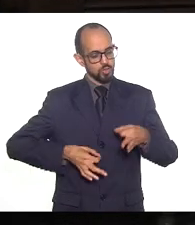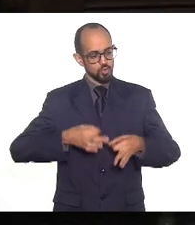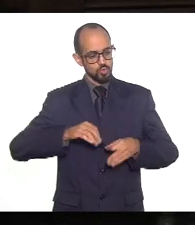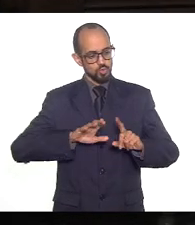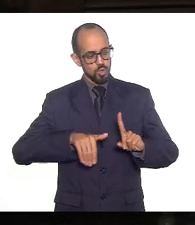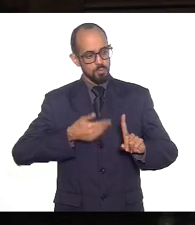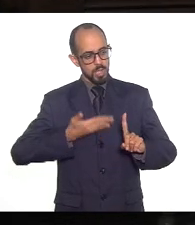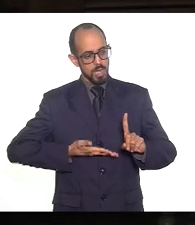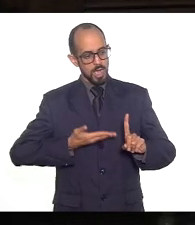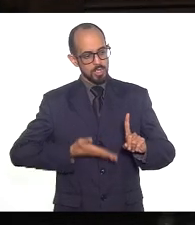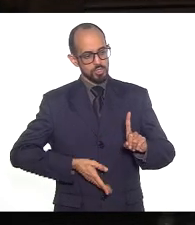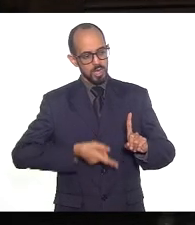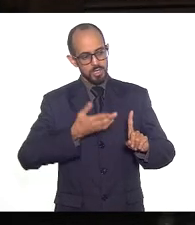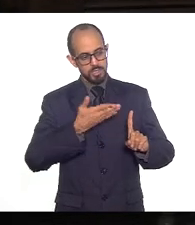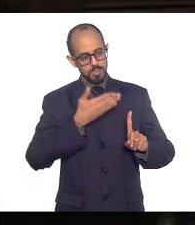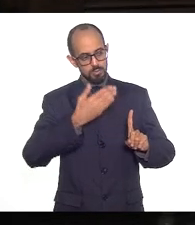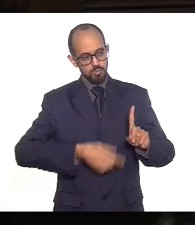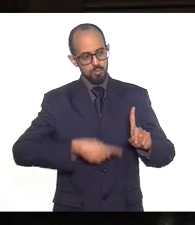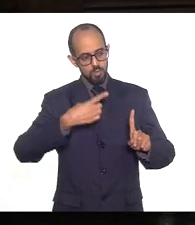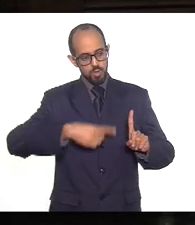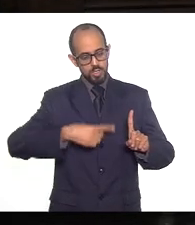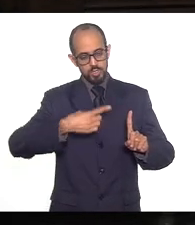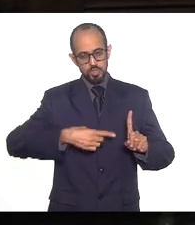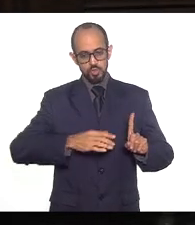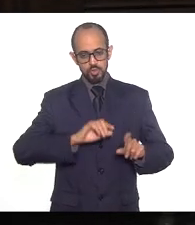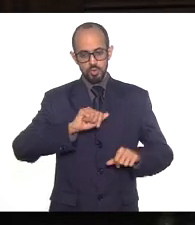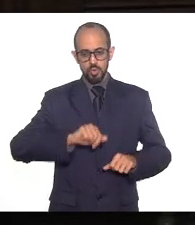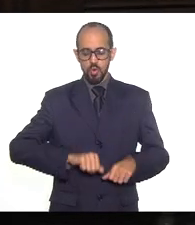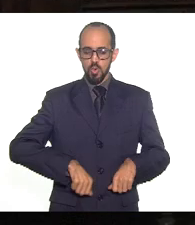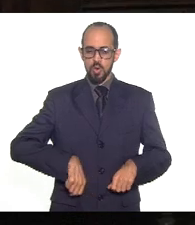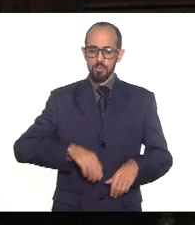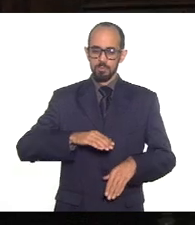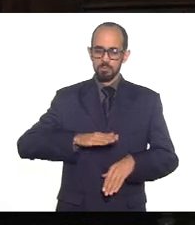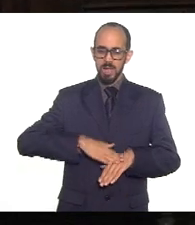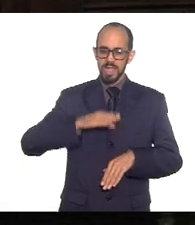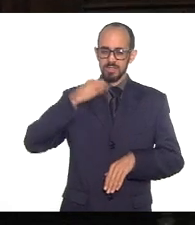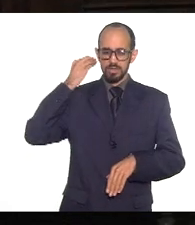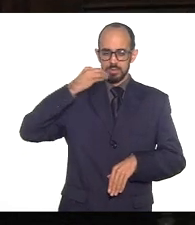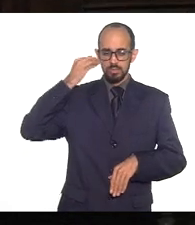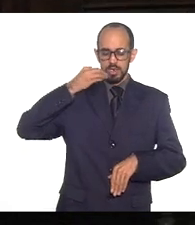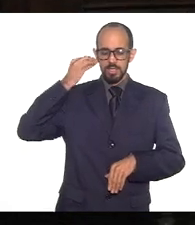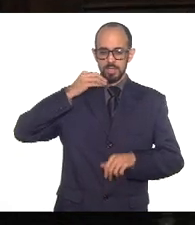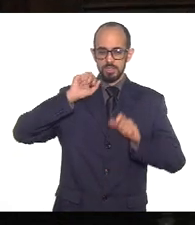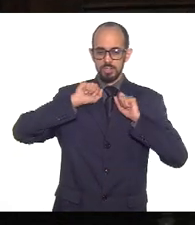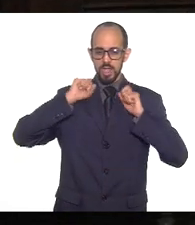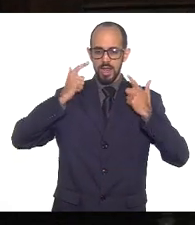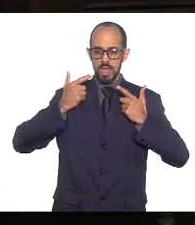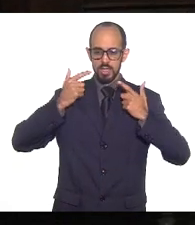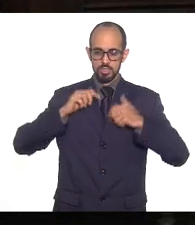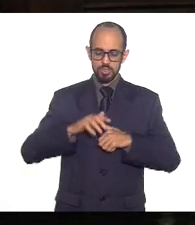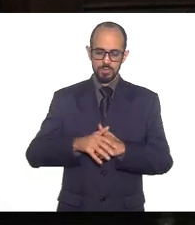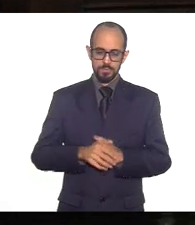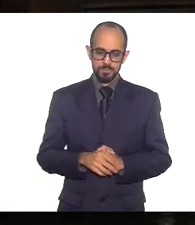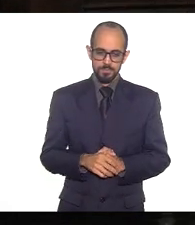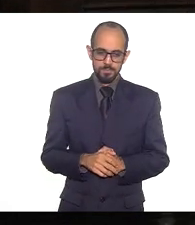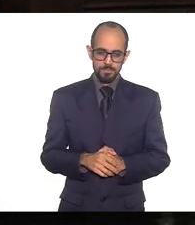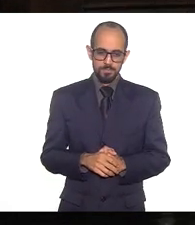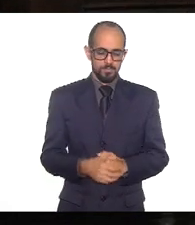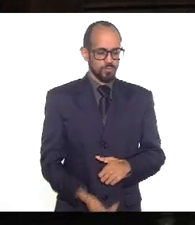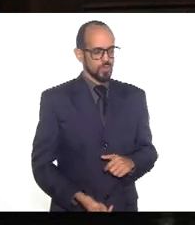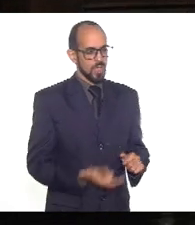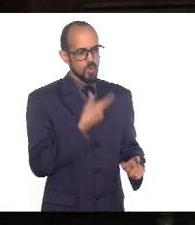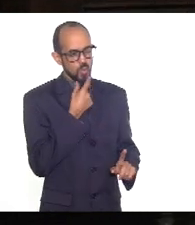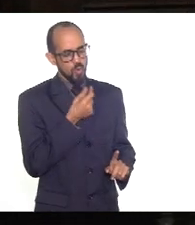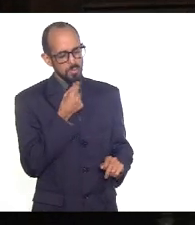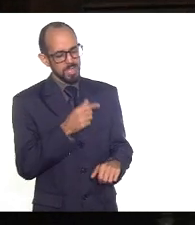homenagem a esse político decano da nossa Assembleia é o cara que mais